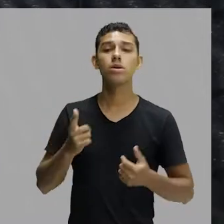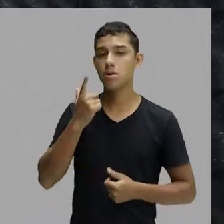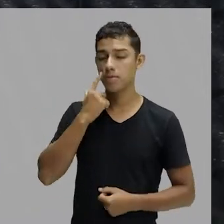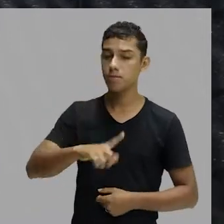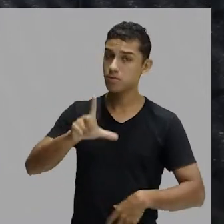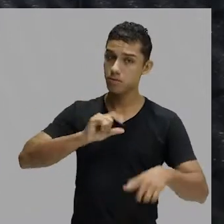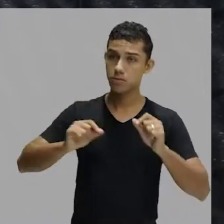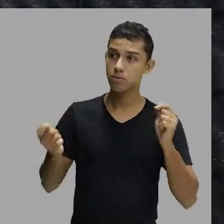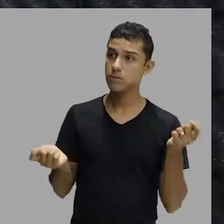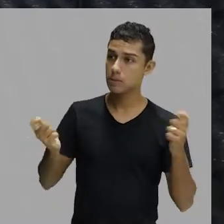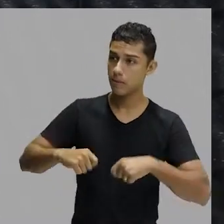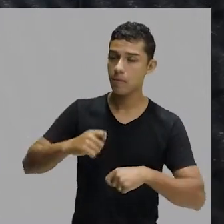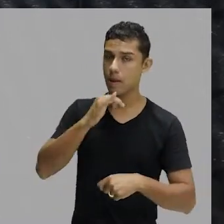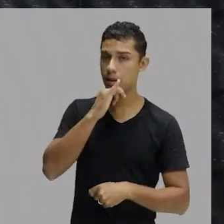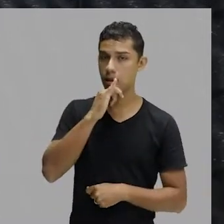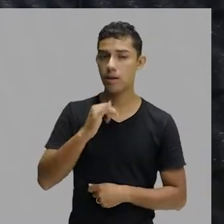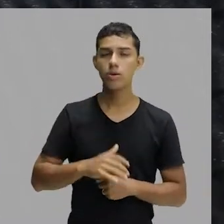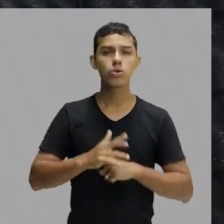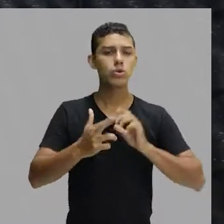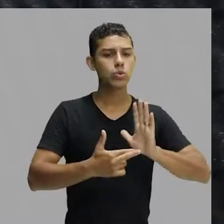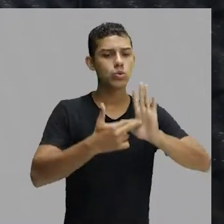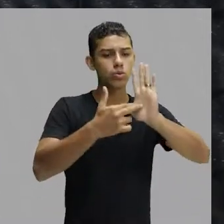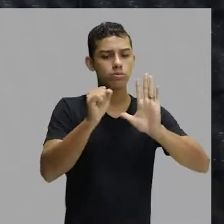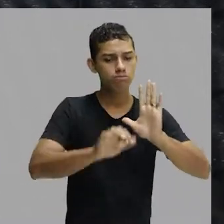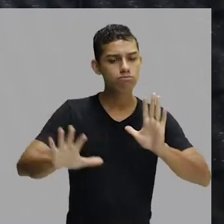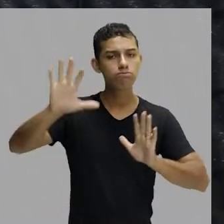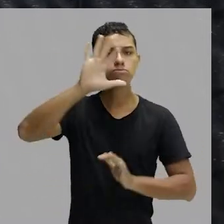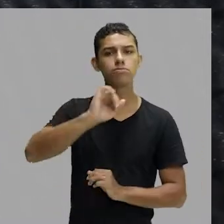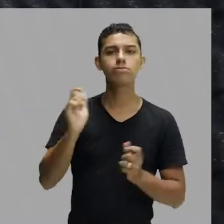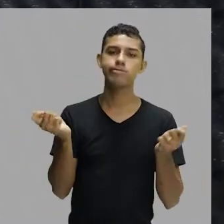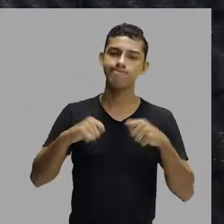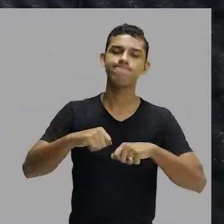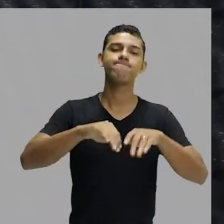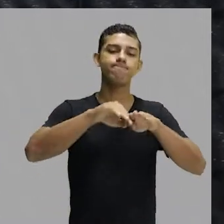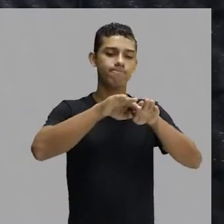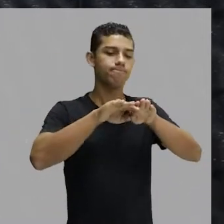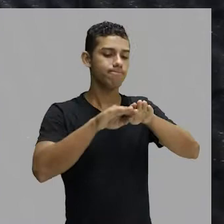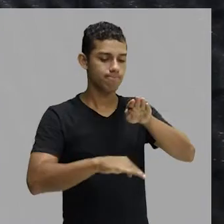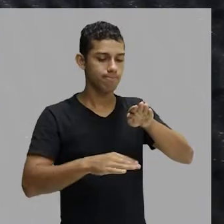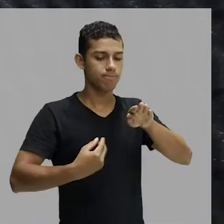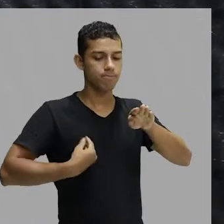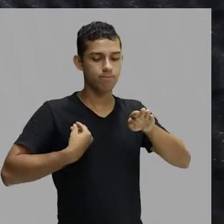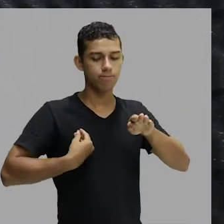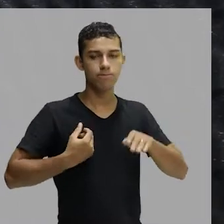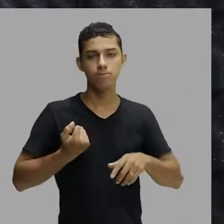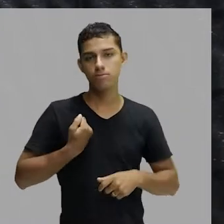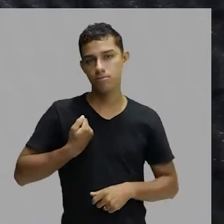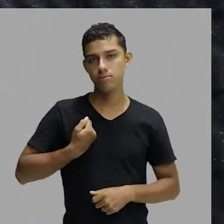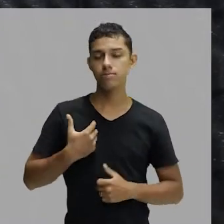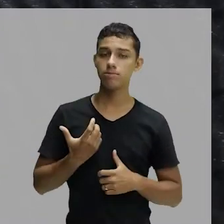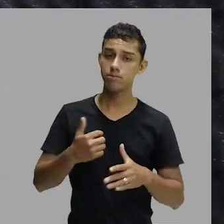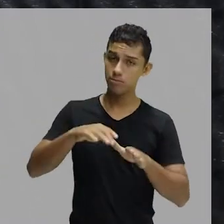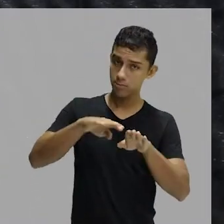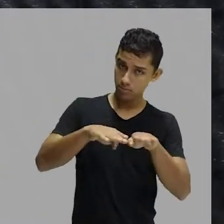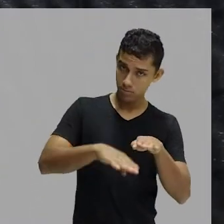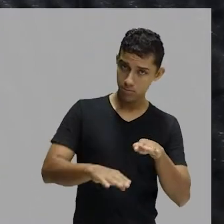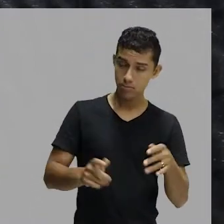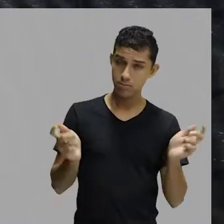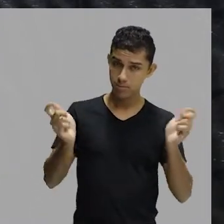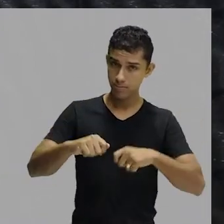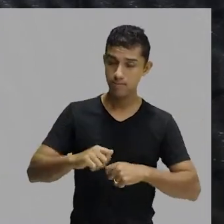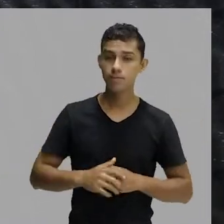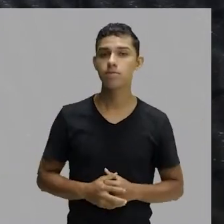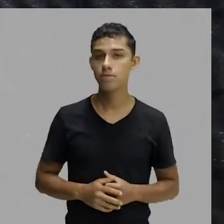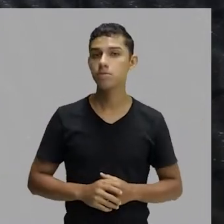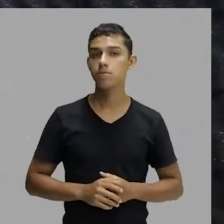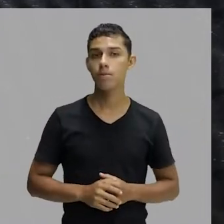que escolher de forma que o resultado final, que a gente tenha os menores números possíveis,